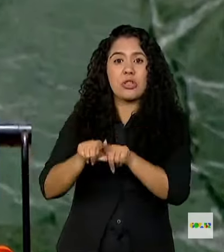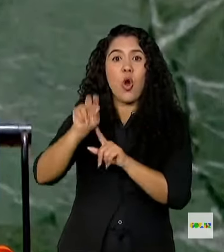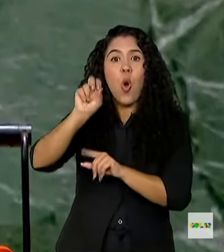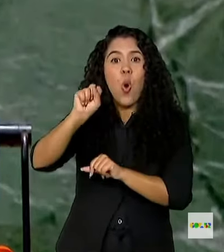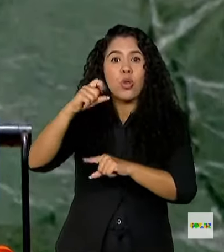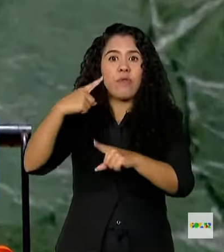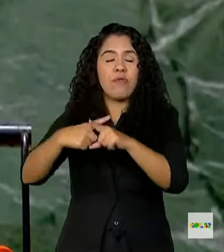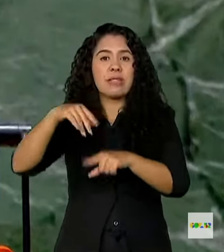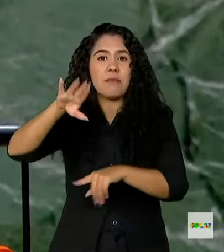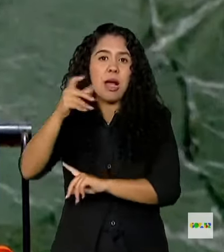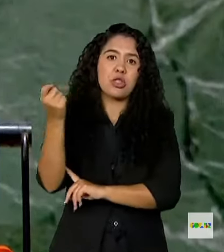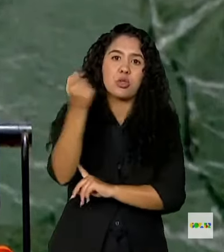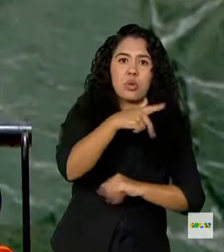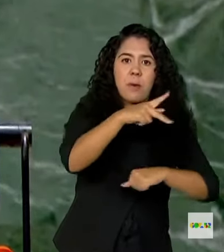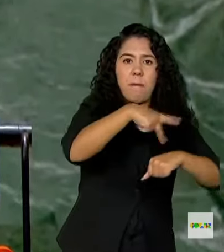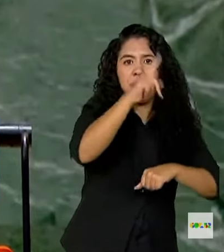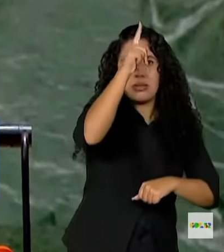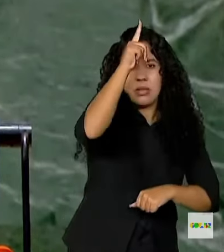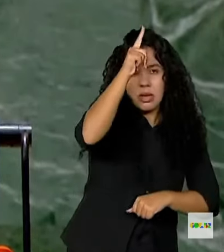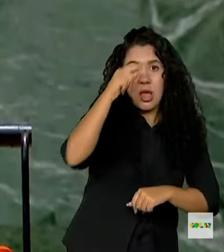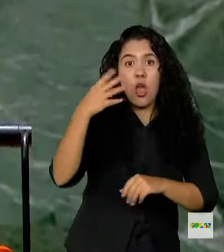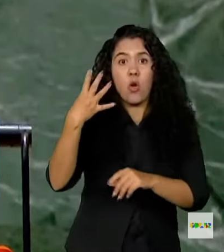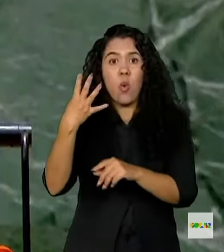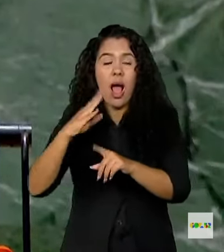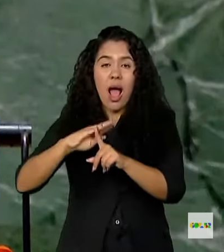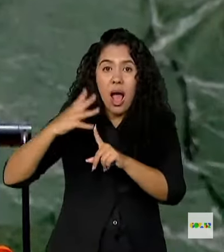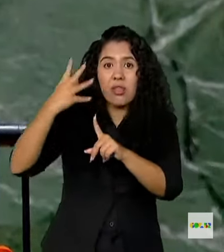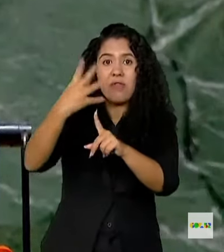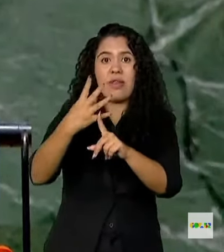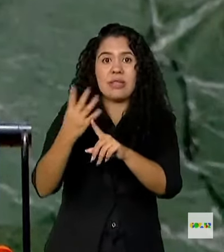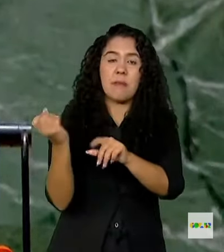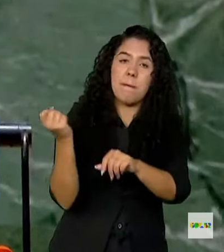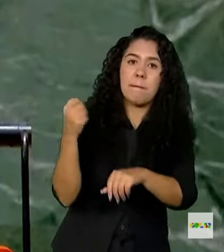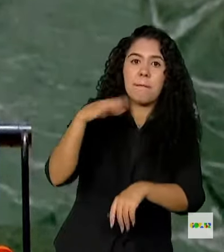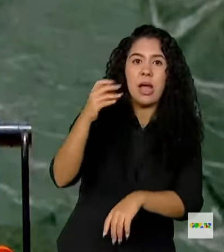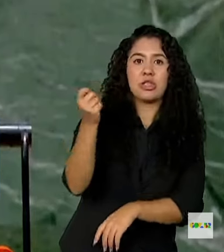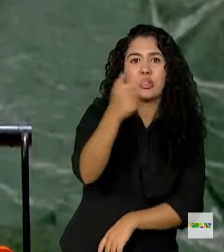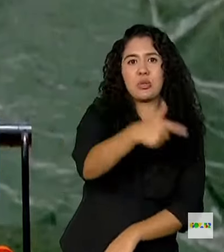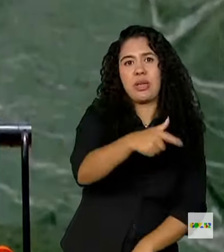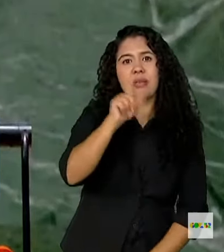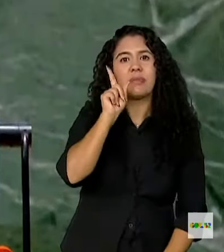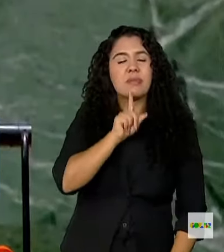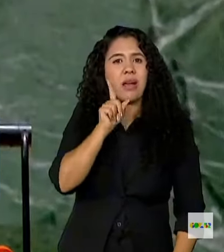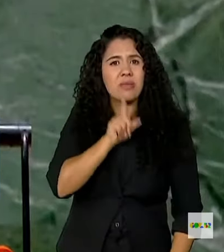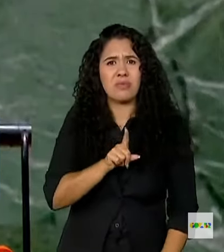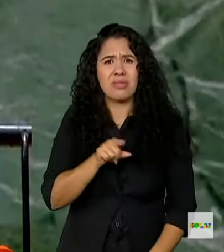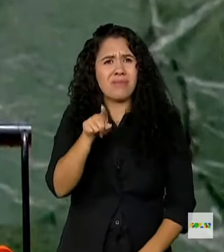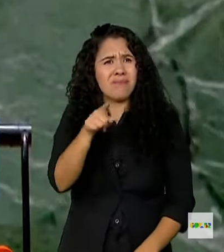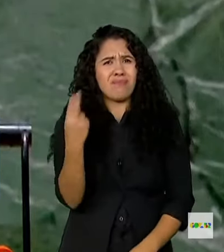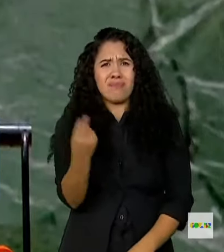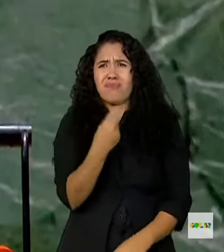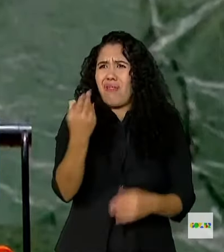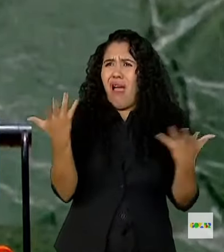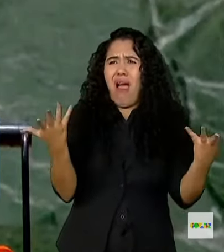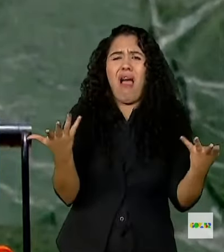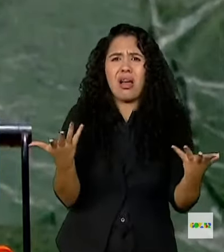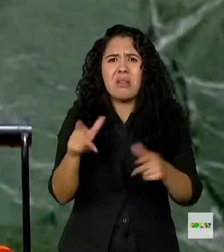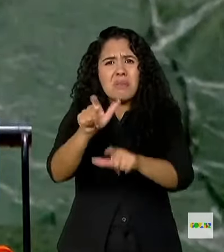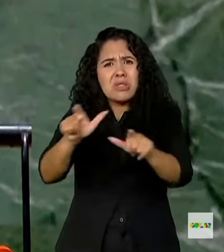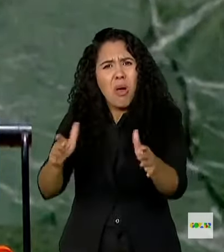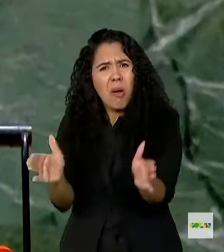e 4 vezes maior do que os Estados Unidos. É um plano Marshall às avessas, em que os mais